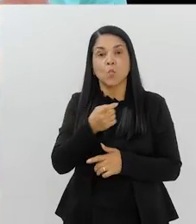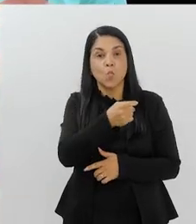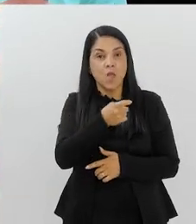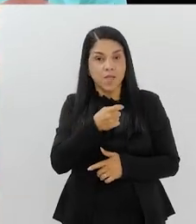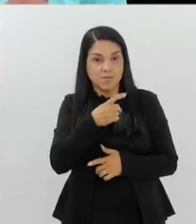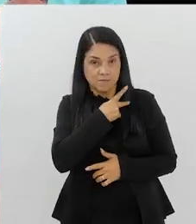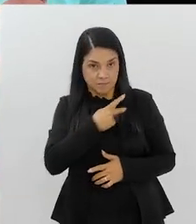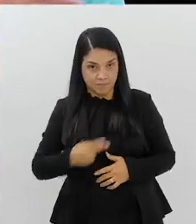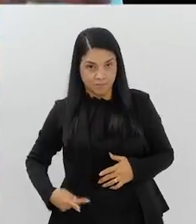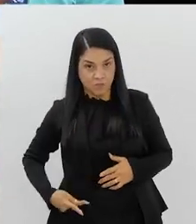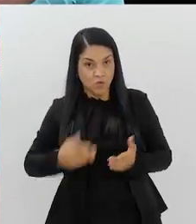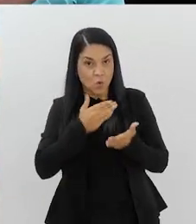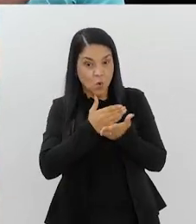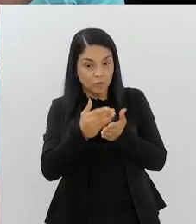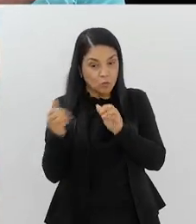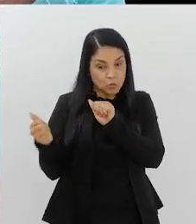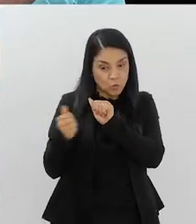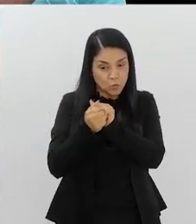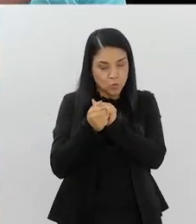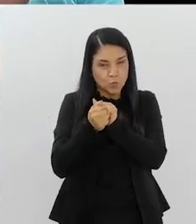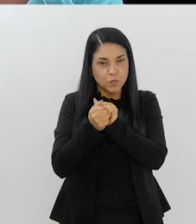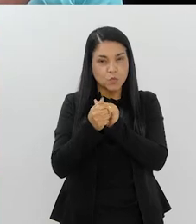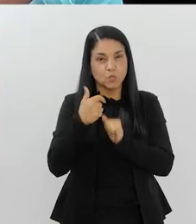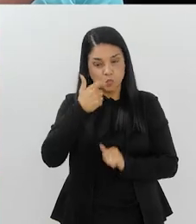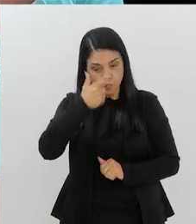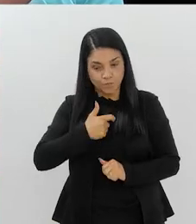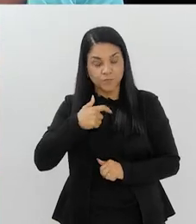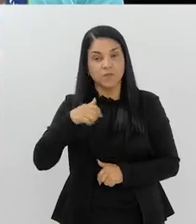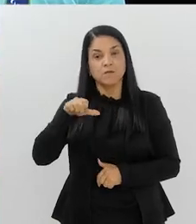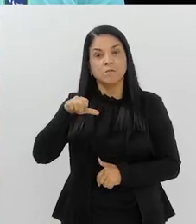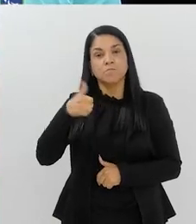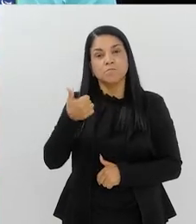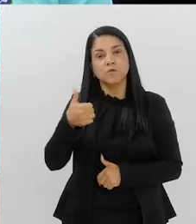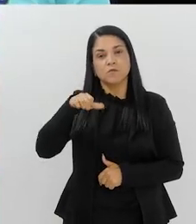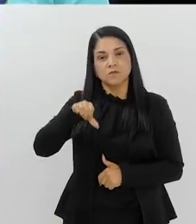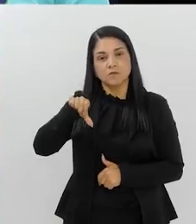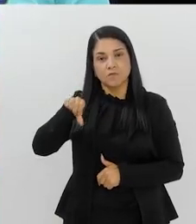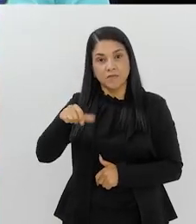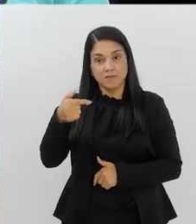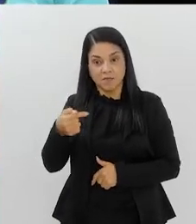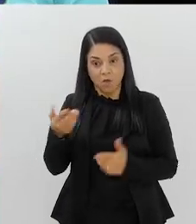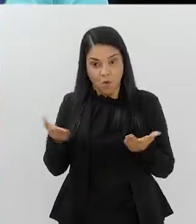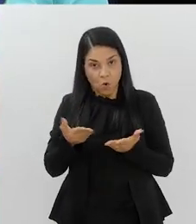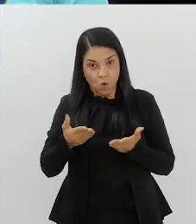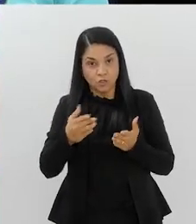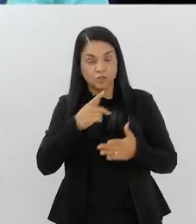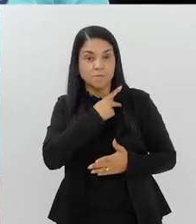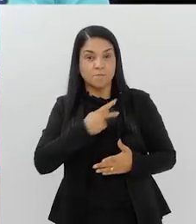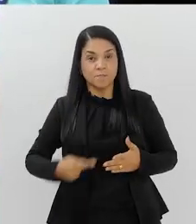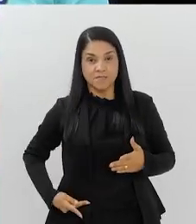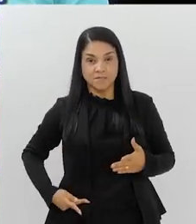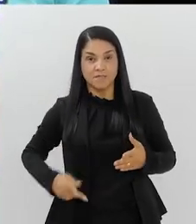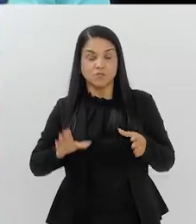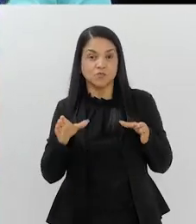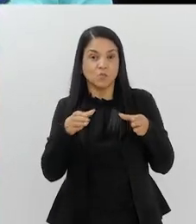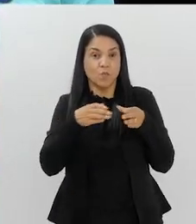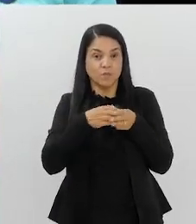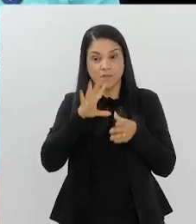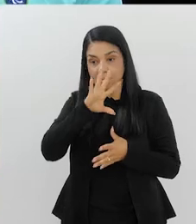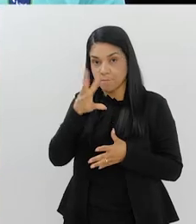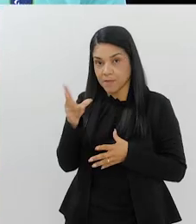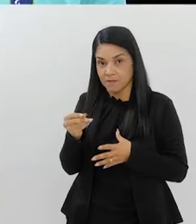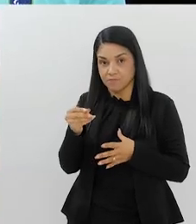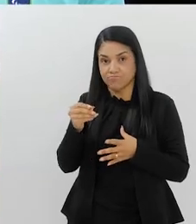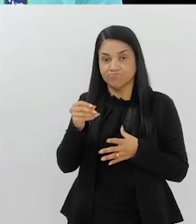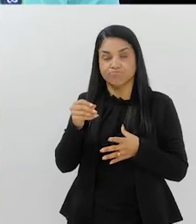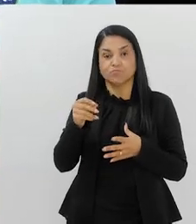ex-presidentes começou comigo lá em 1997, hoje é presidente do Comitê Paralímpico Internacional. Olha só. O